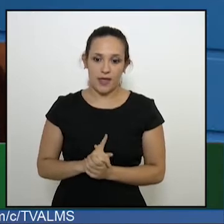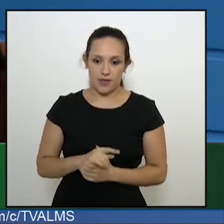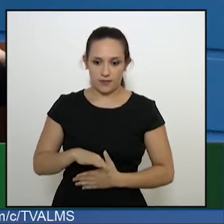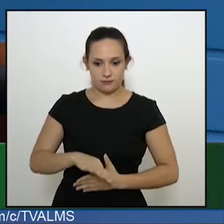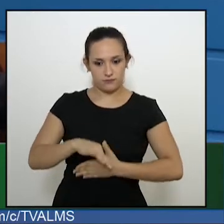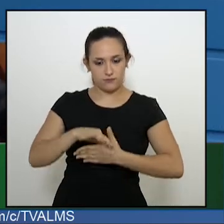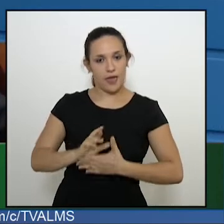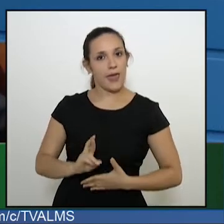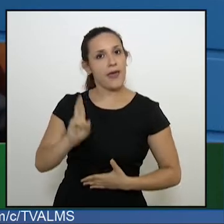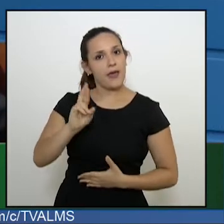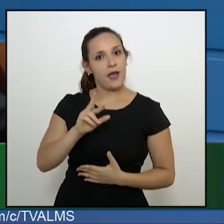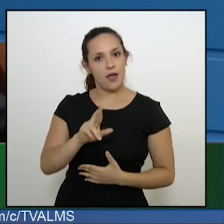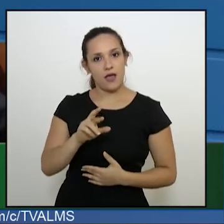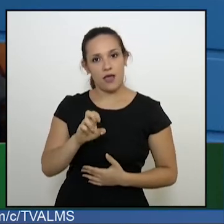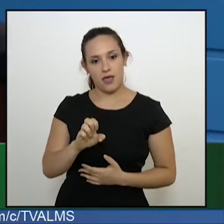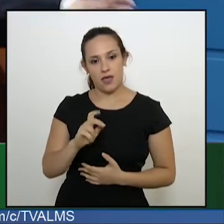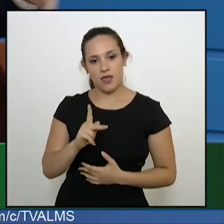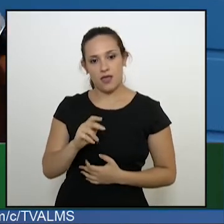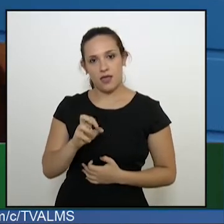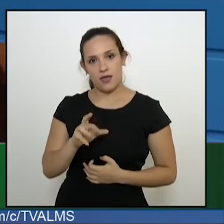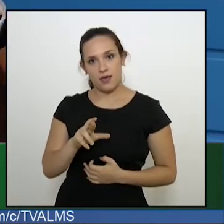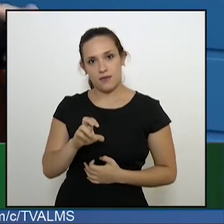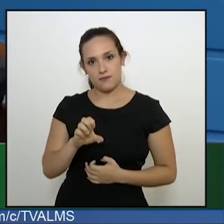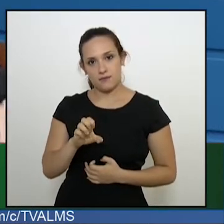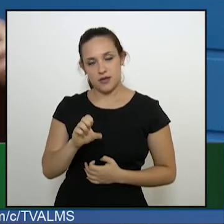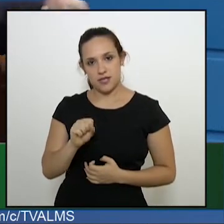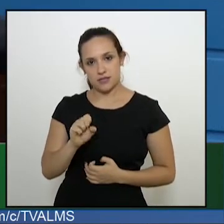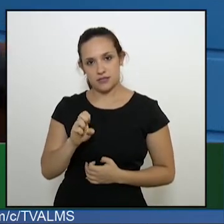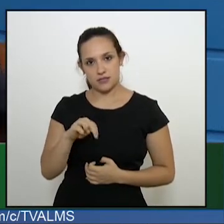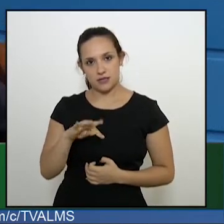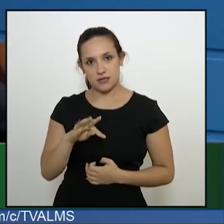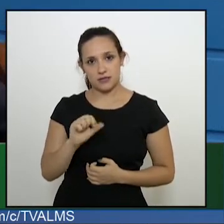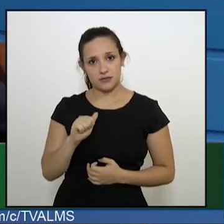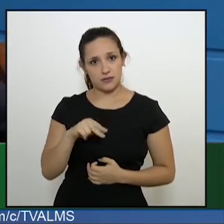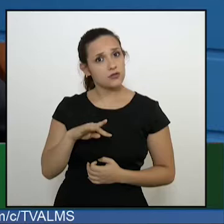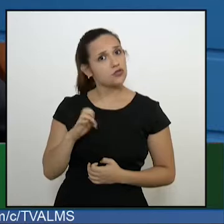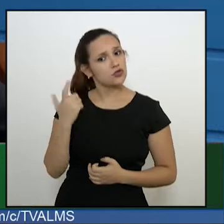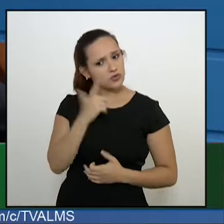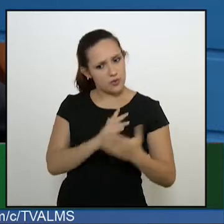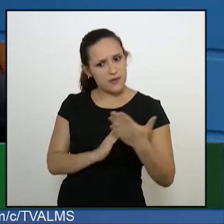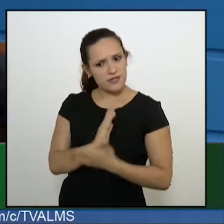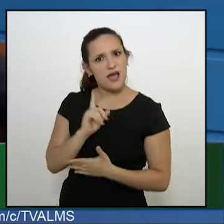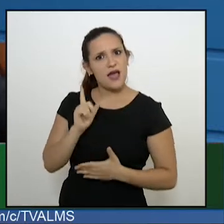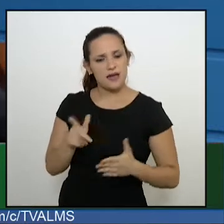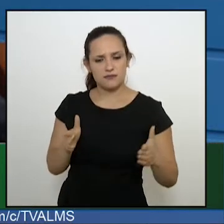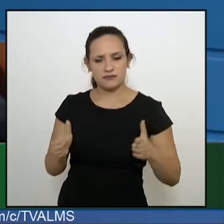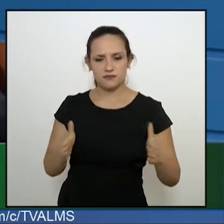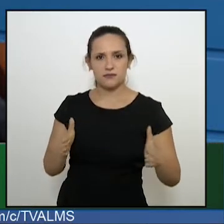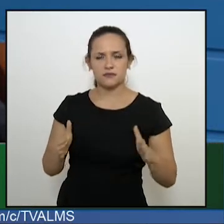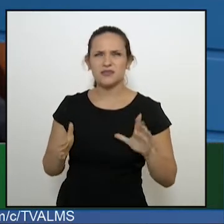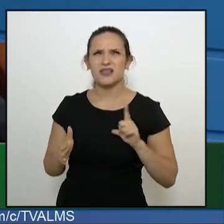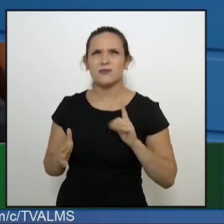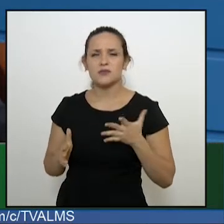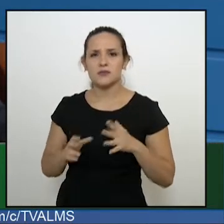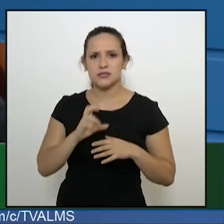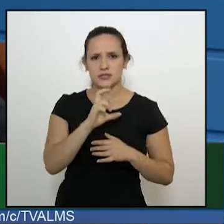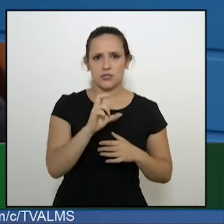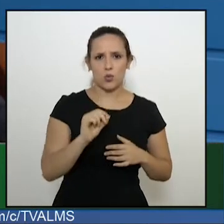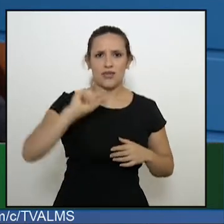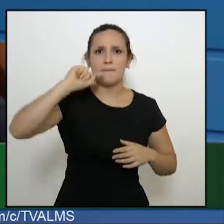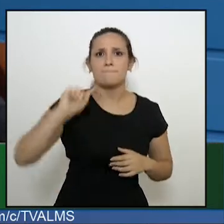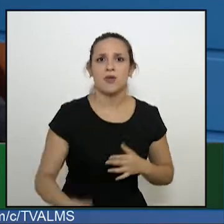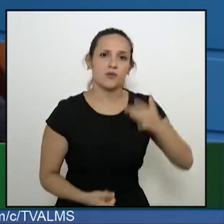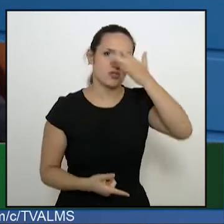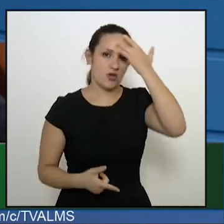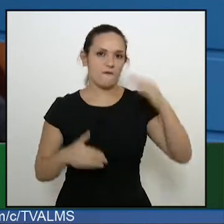assassinaram uma vereadora que foi investida de um mandato popular por mais de 50 mil